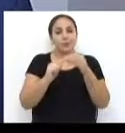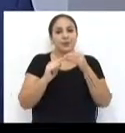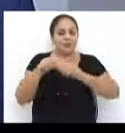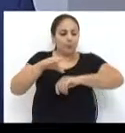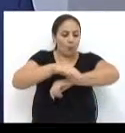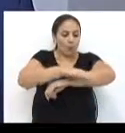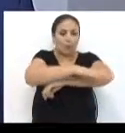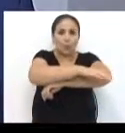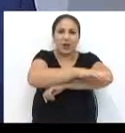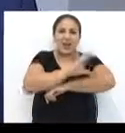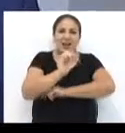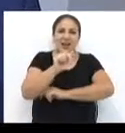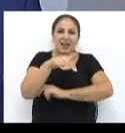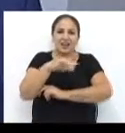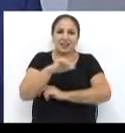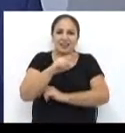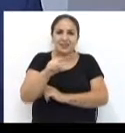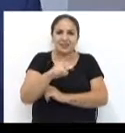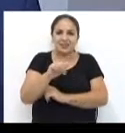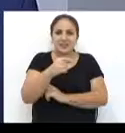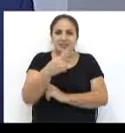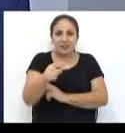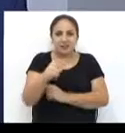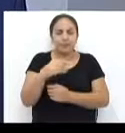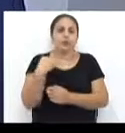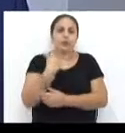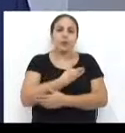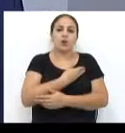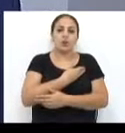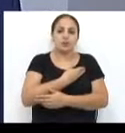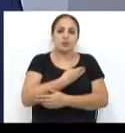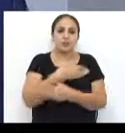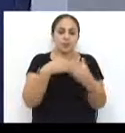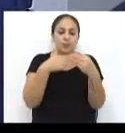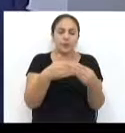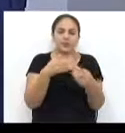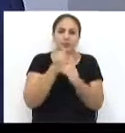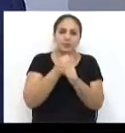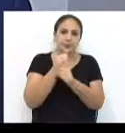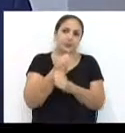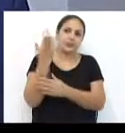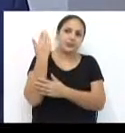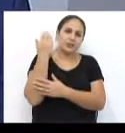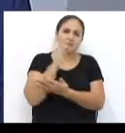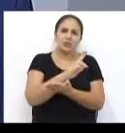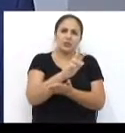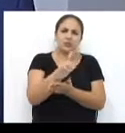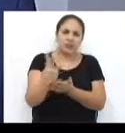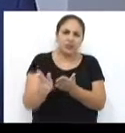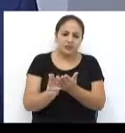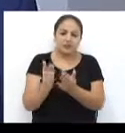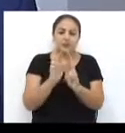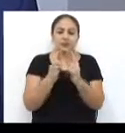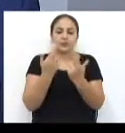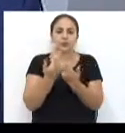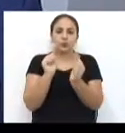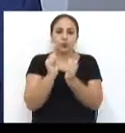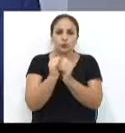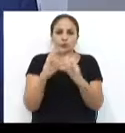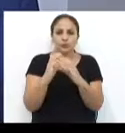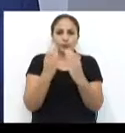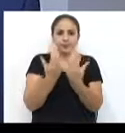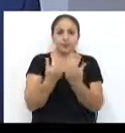sua canalização pluvial. Então, o que nós estamos acompanhando desde o ano passado, em várias reuniões com a